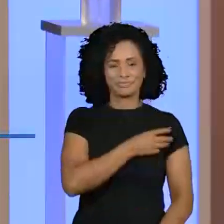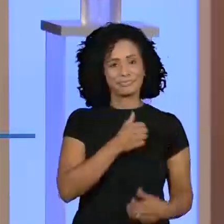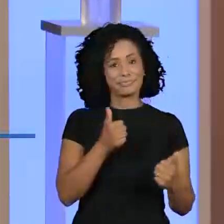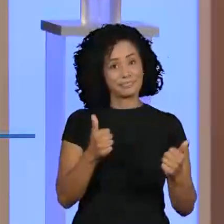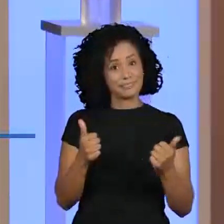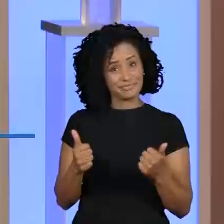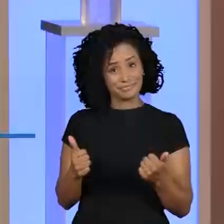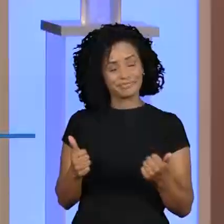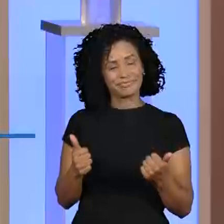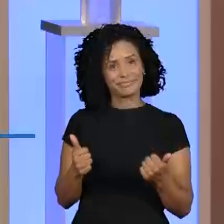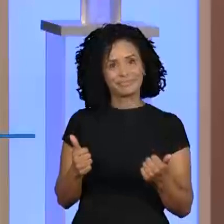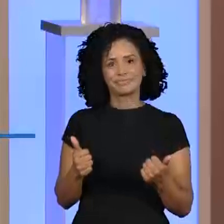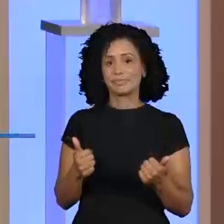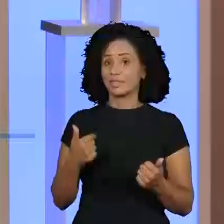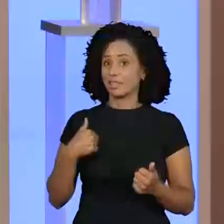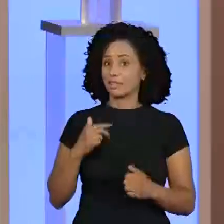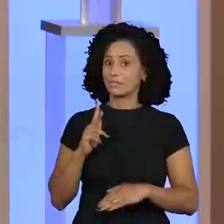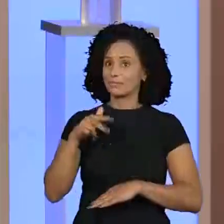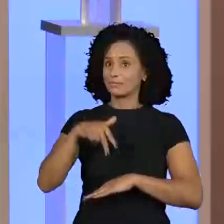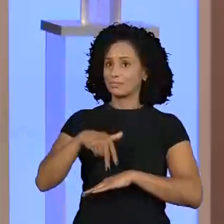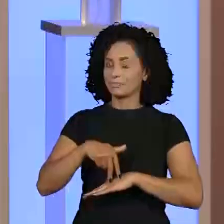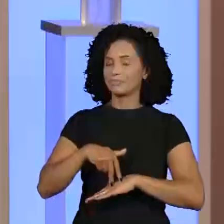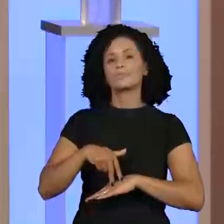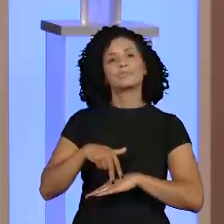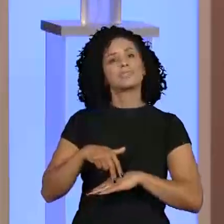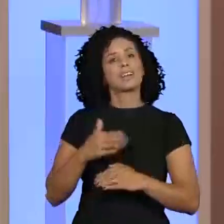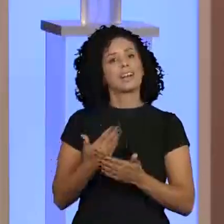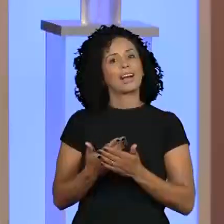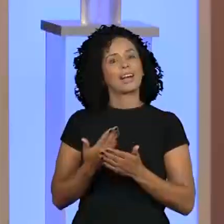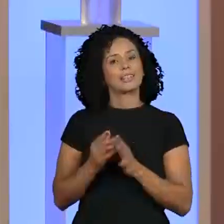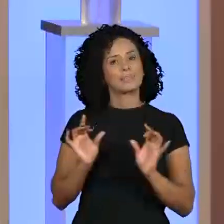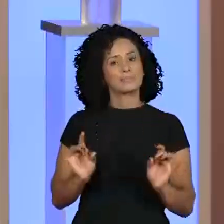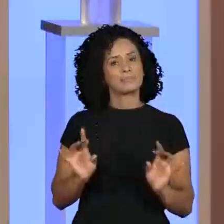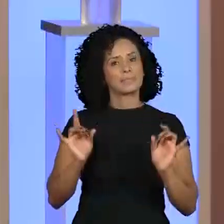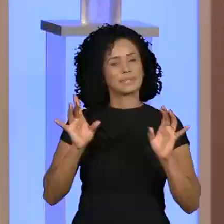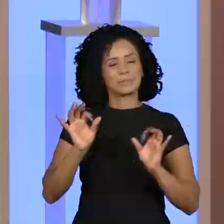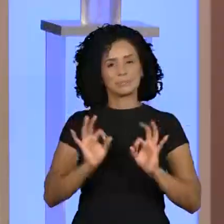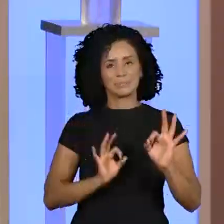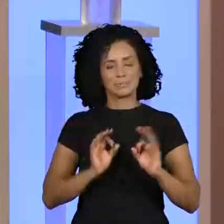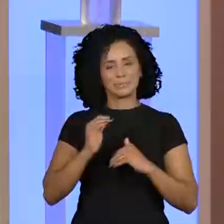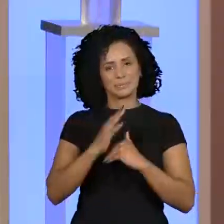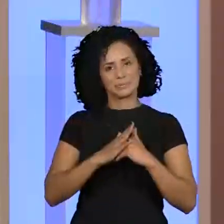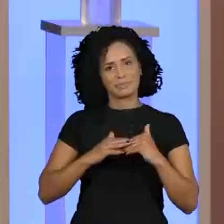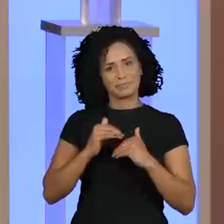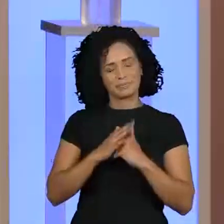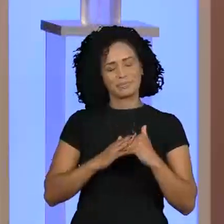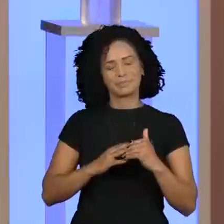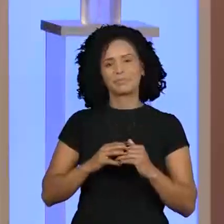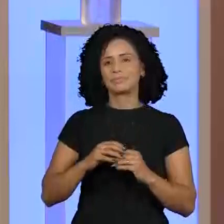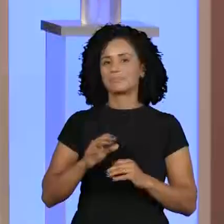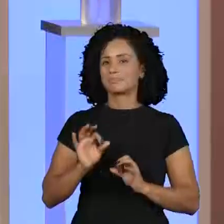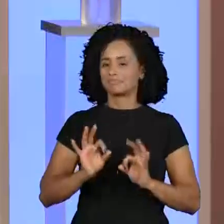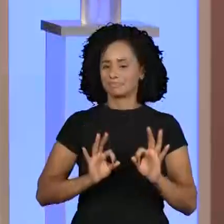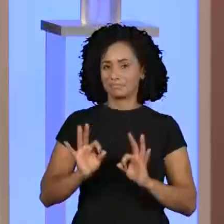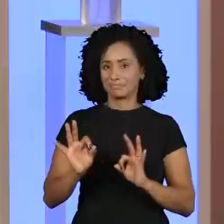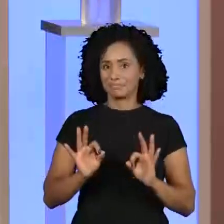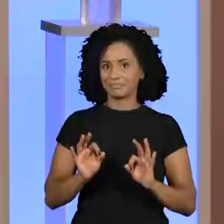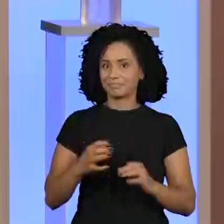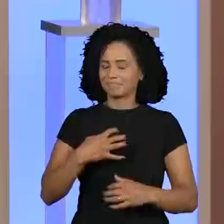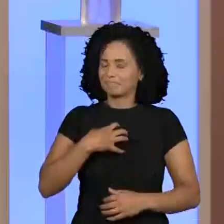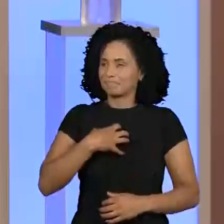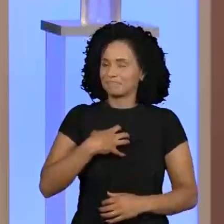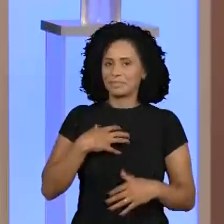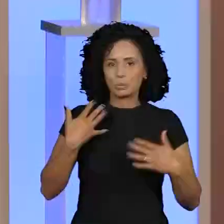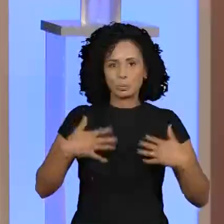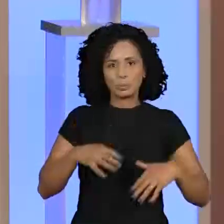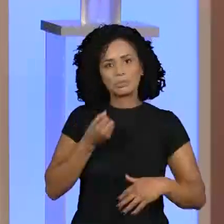bem com vocês? Estamos aqui para mais essa aula super especial que foi preparada aí com muito carinho, não é? Então sejam todos muito bem-vindos,